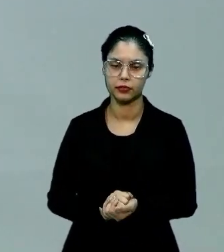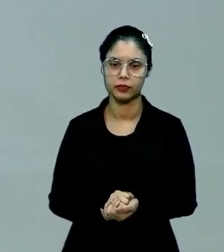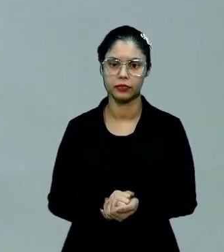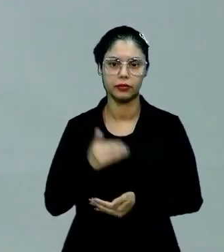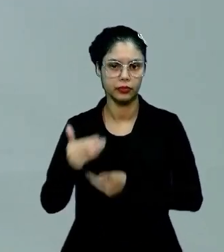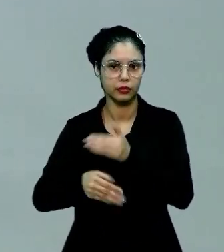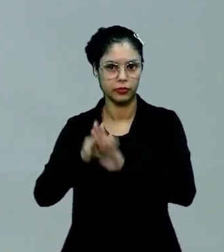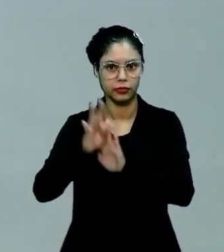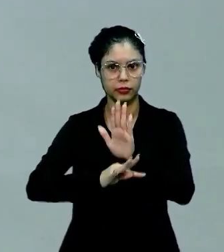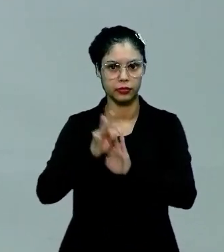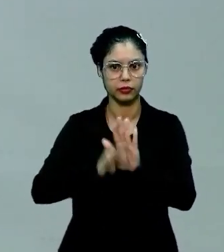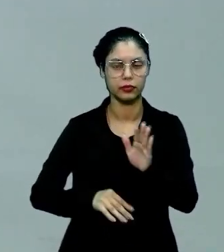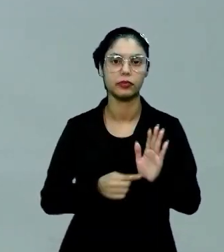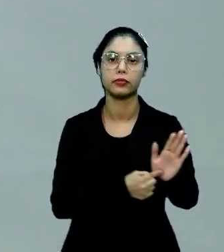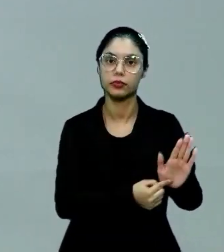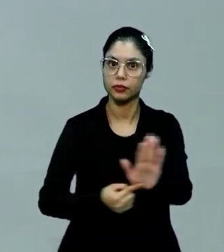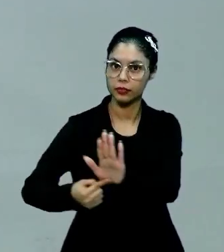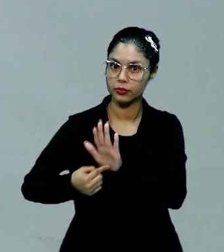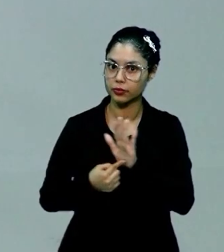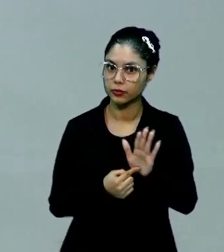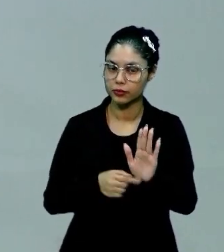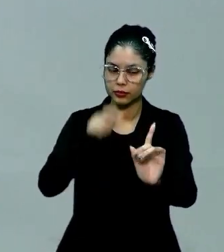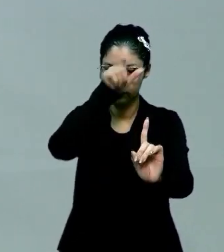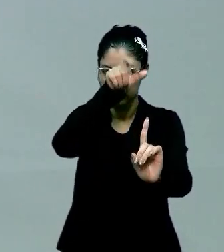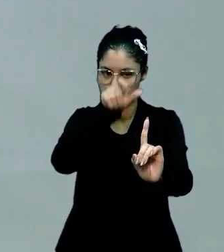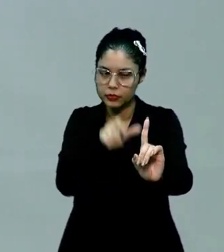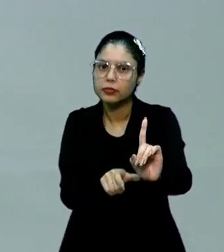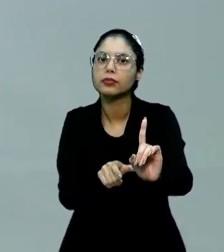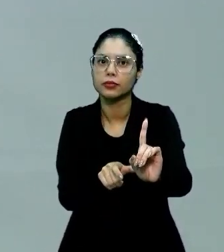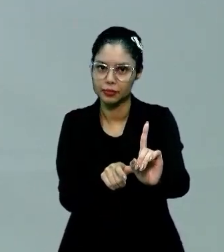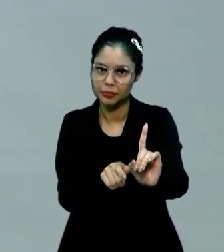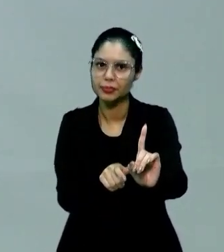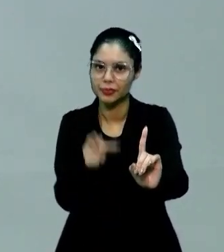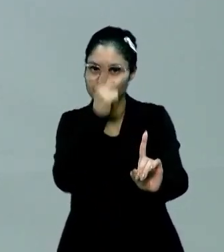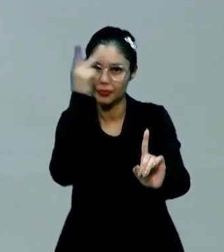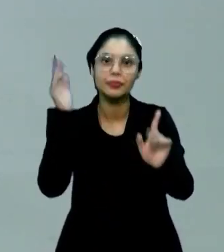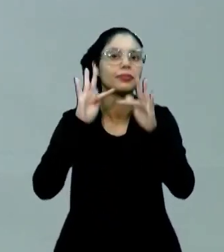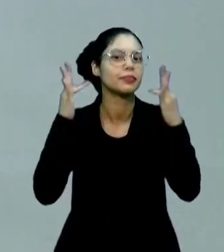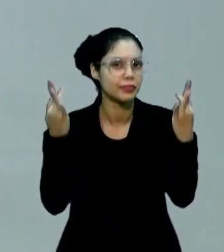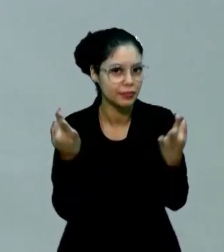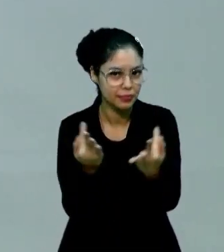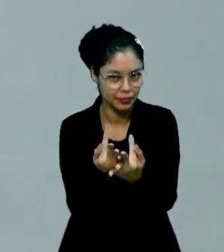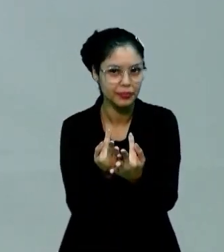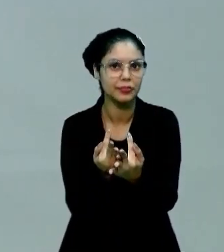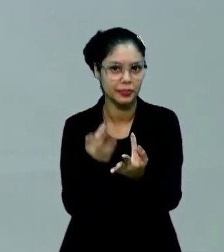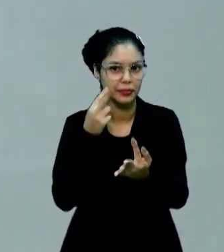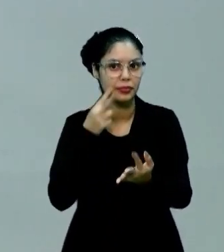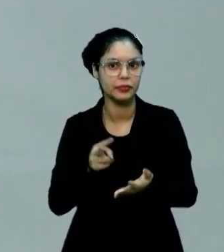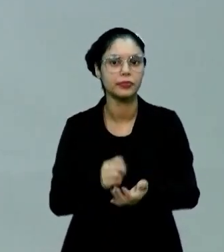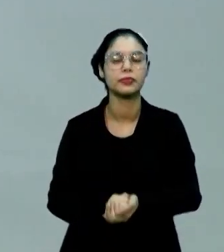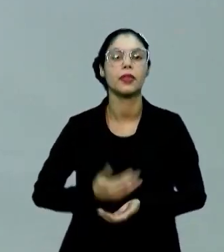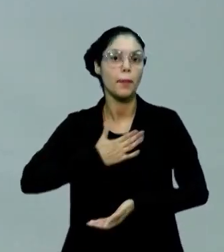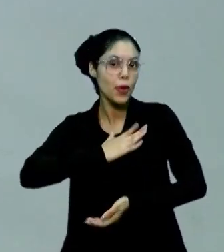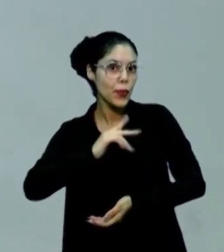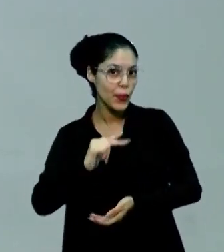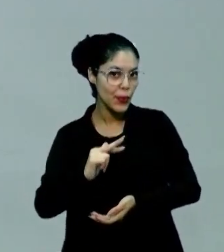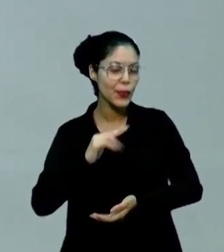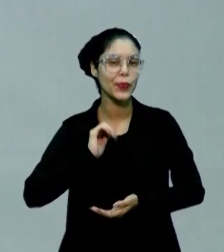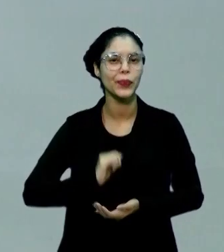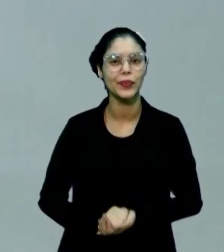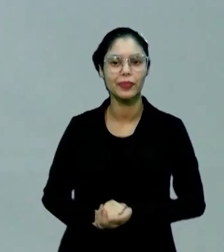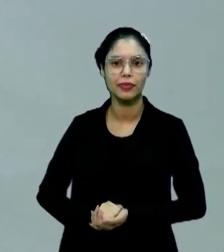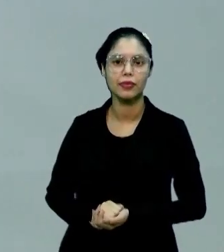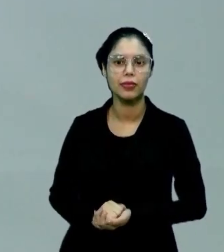durante todo esse texto, ele faz algumas referências entre pessoas da família. Você vê ali brother, que é